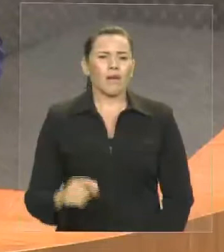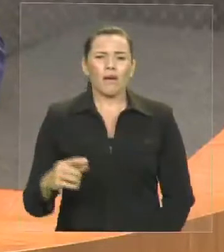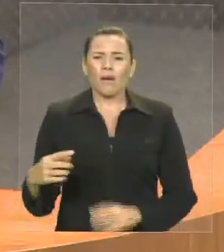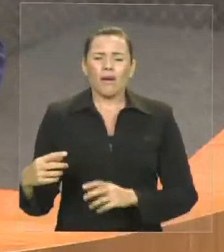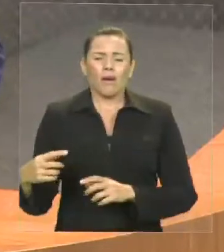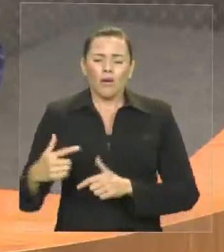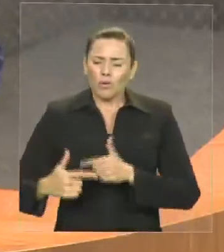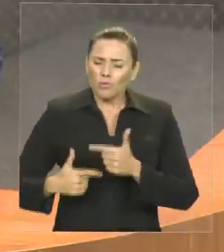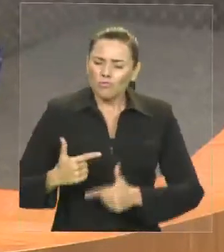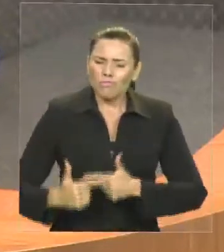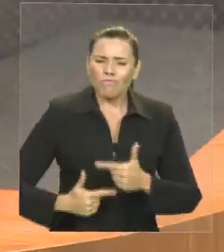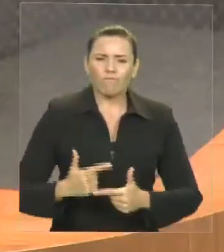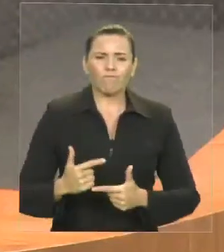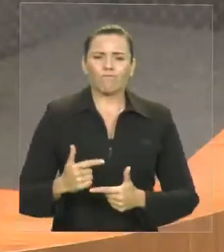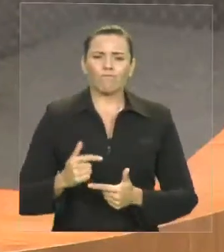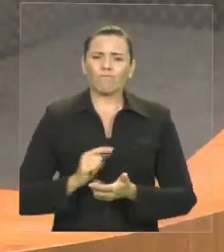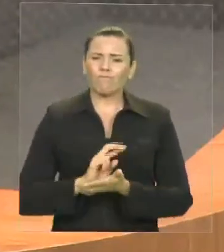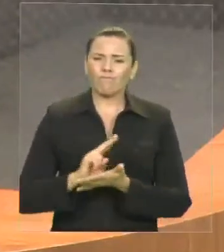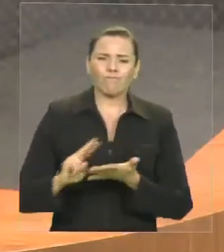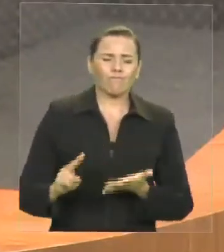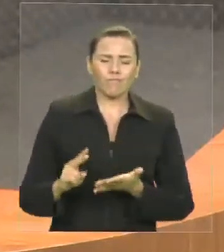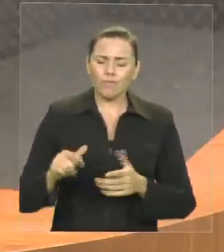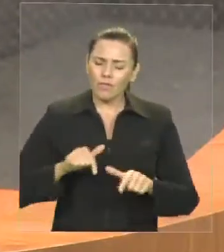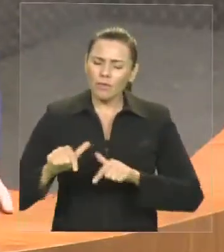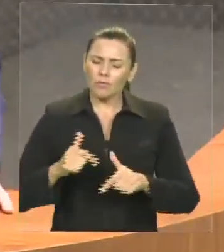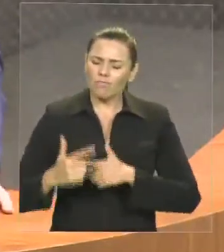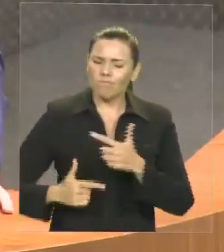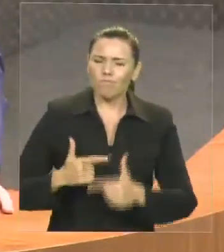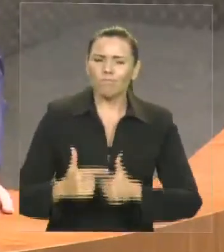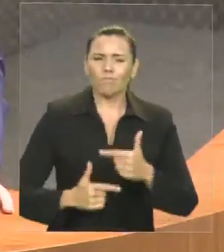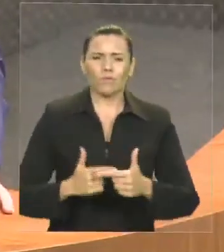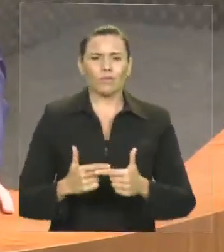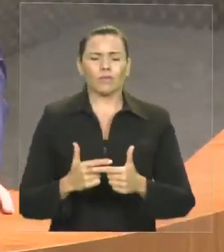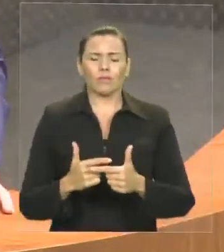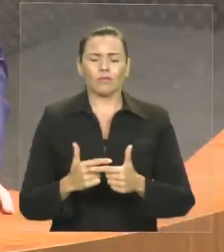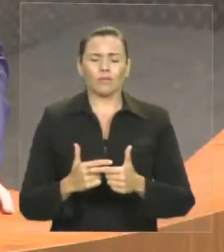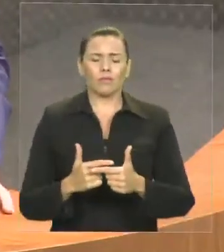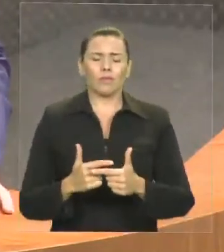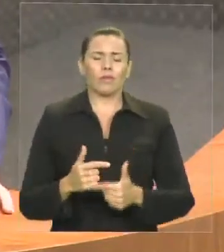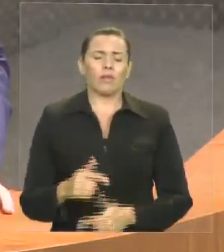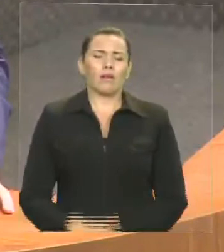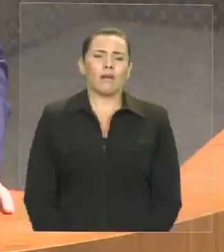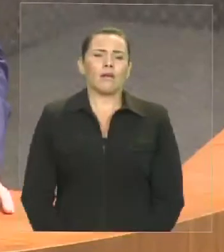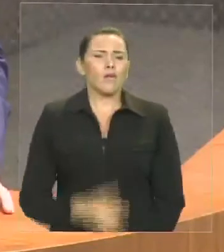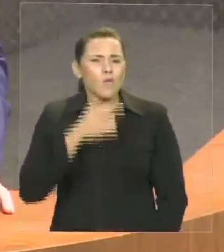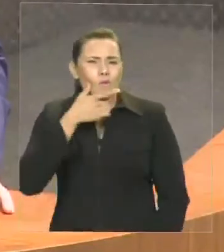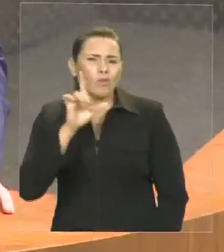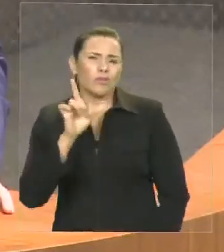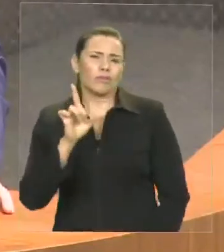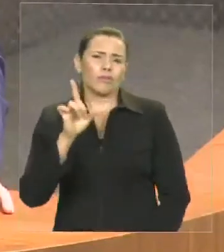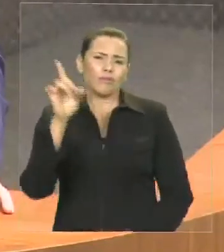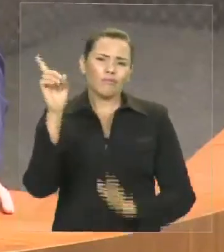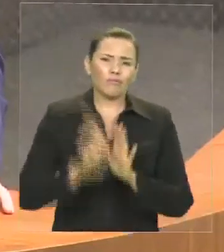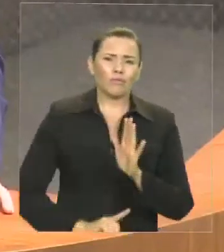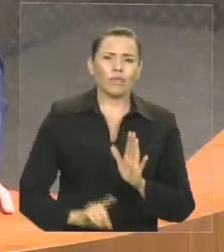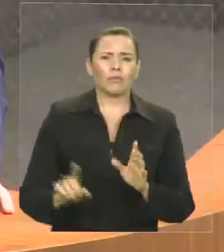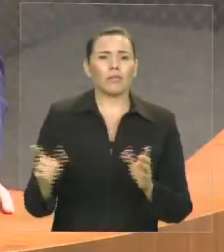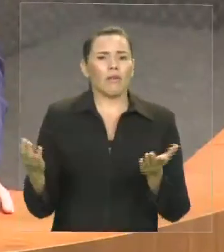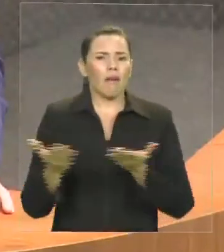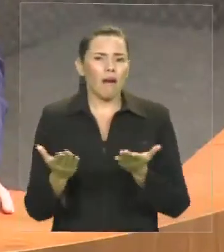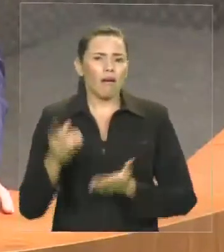que diz respeito à legislação trabalhista. Esperamos e torcemos que isso não ocorra e que a nossa classe política, os nossos